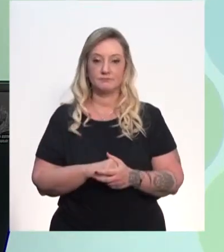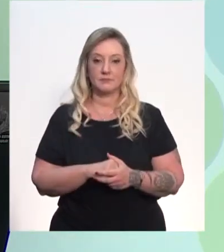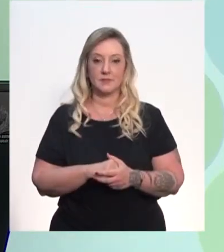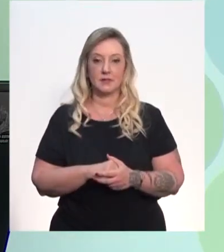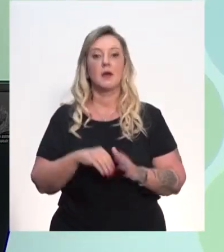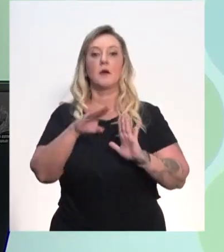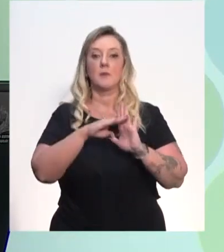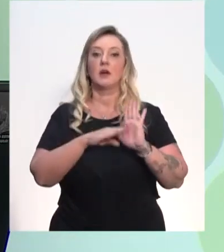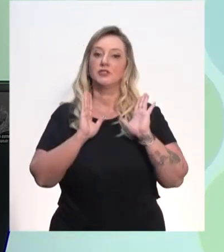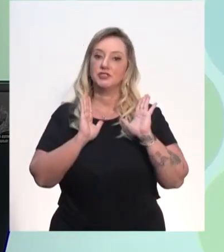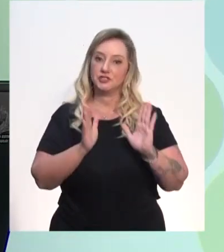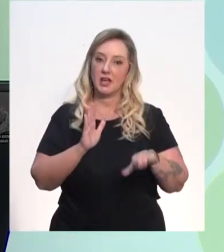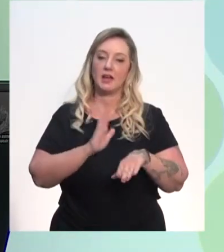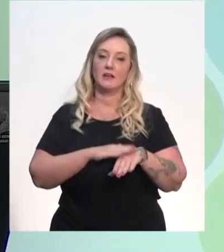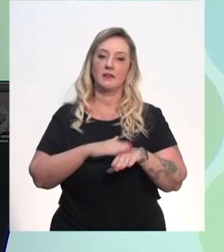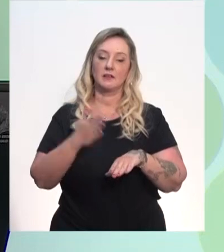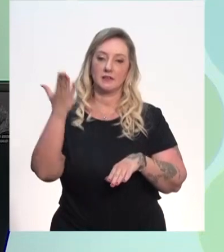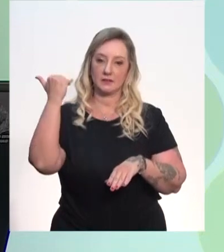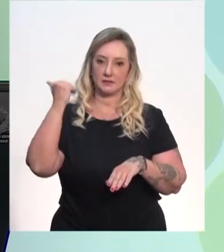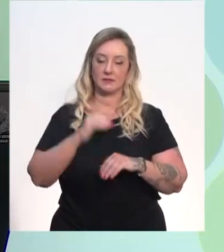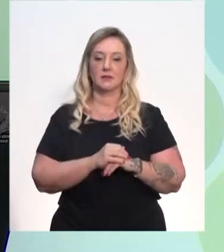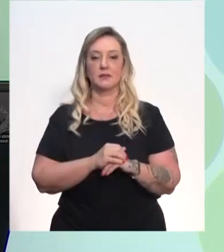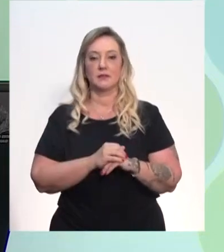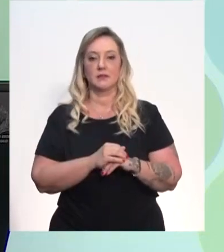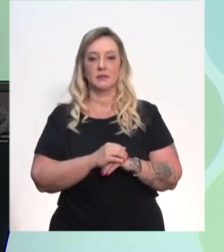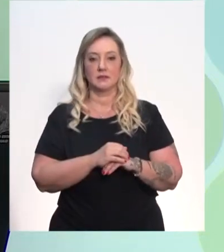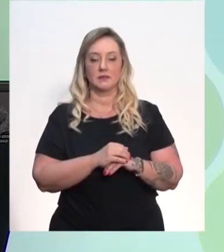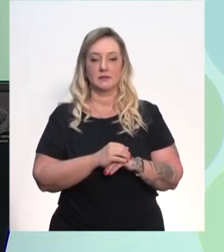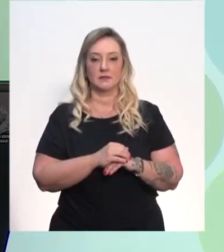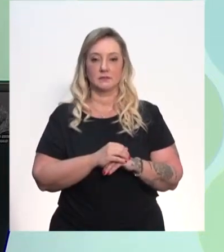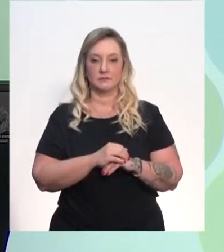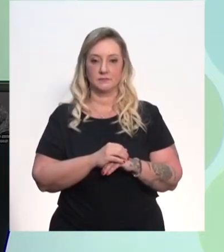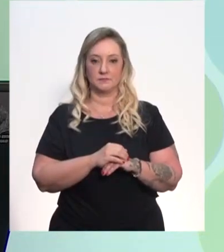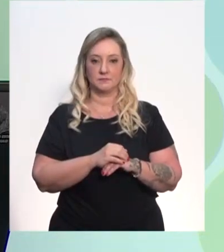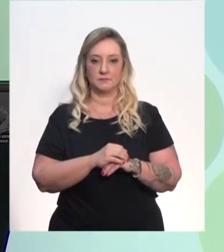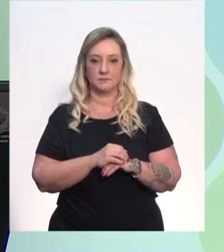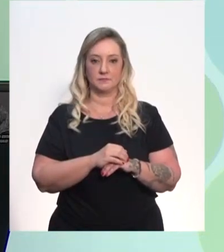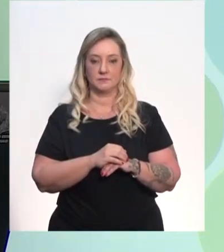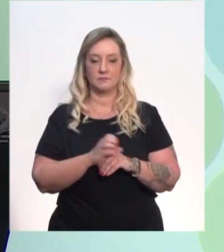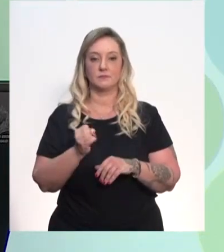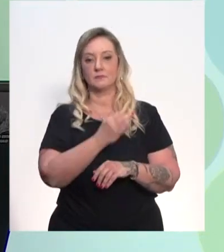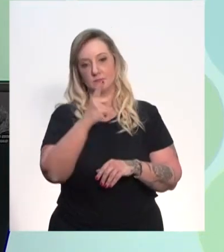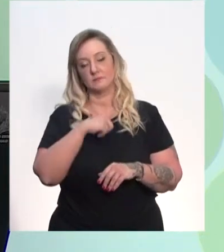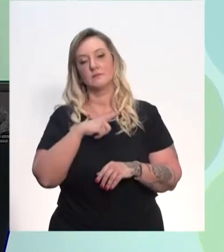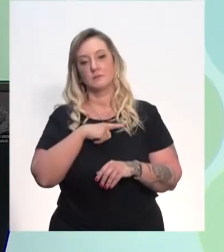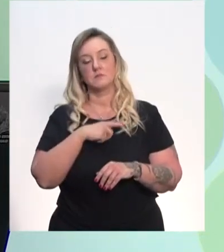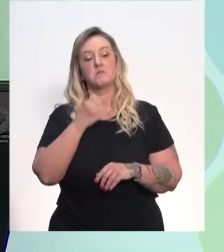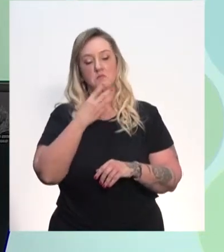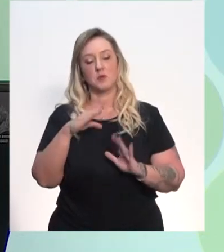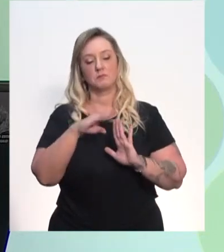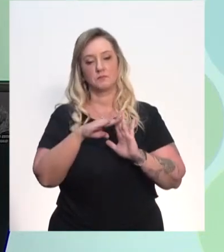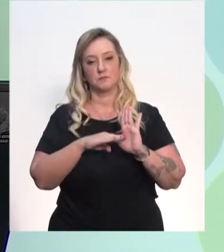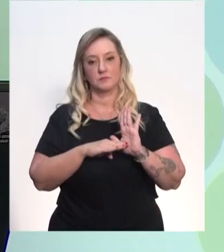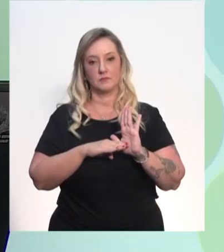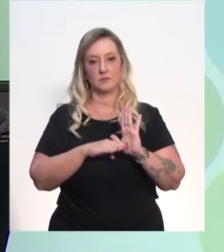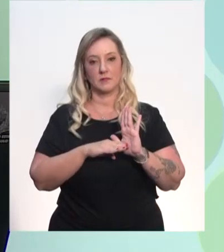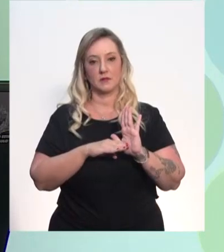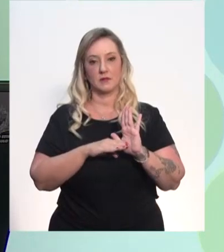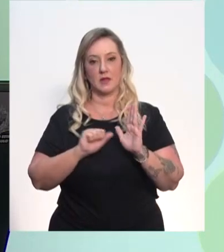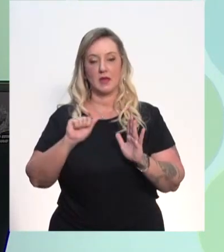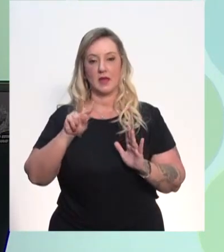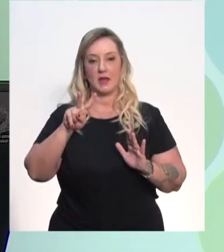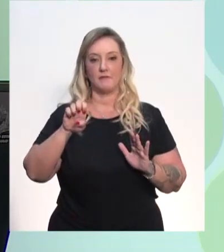levar em consideração a ferramenta que será utilizada para o desenvolvimento dessa ATPC, a maneira como a escola vai